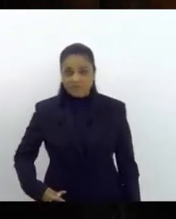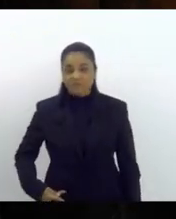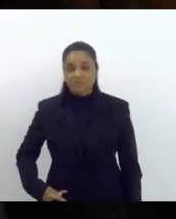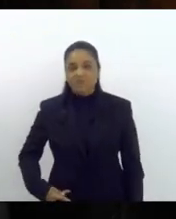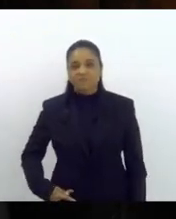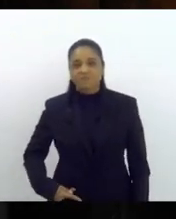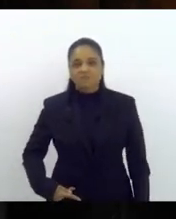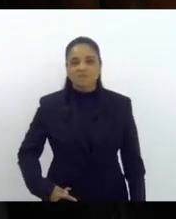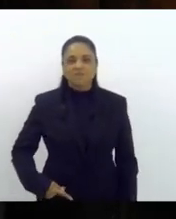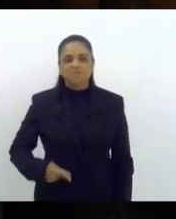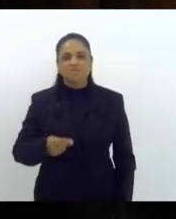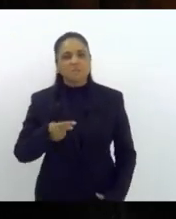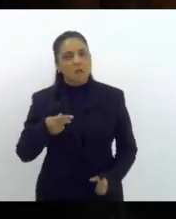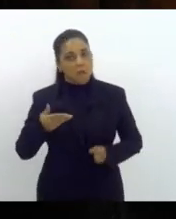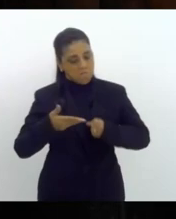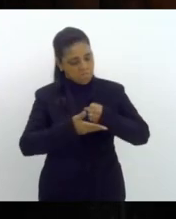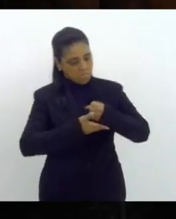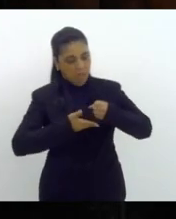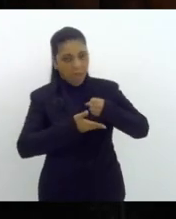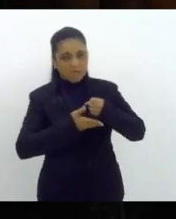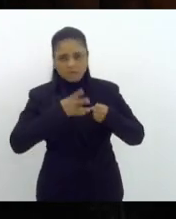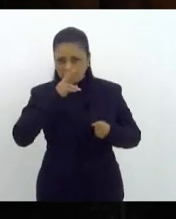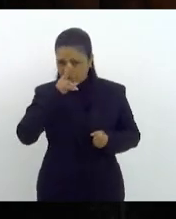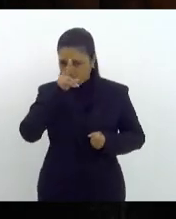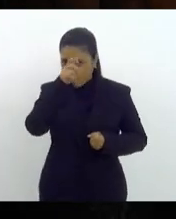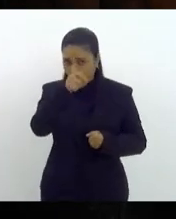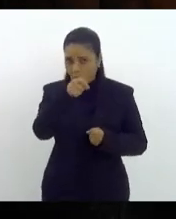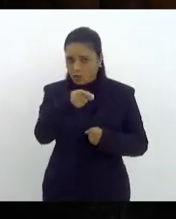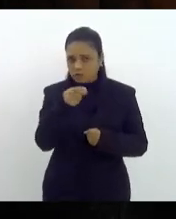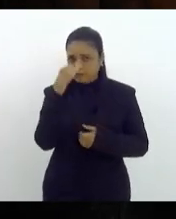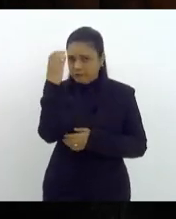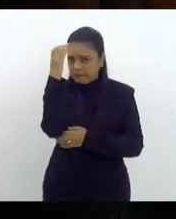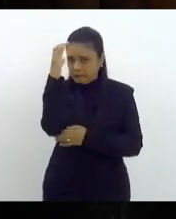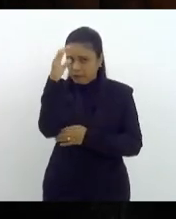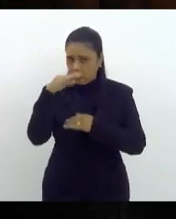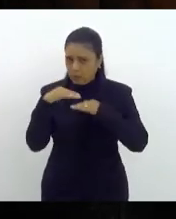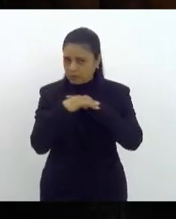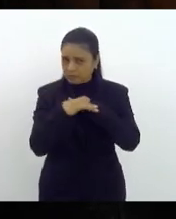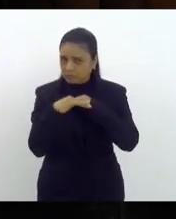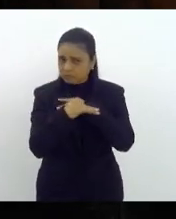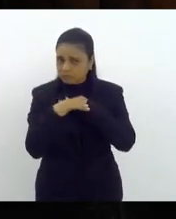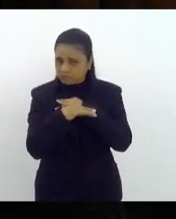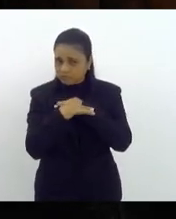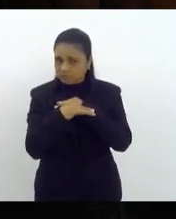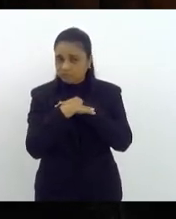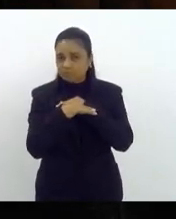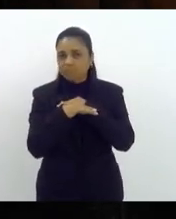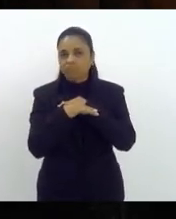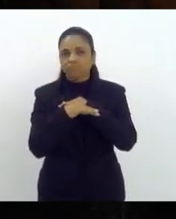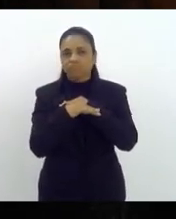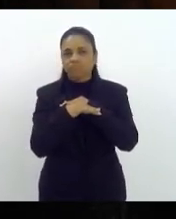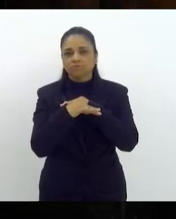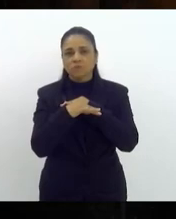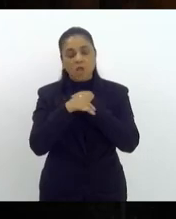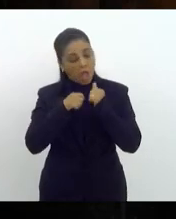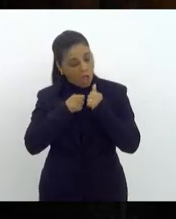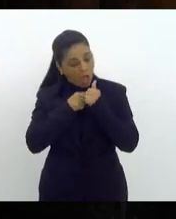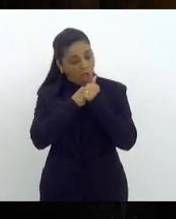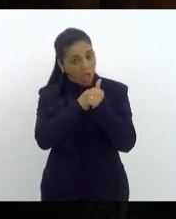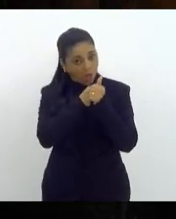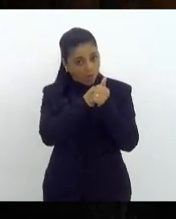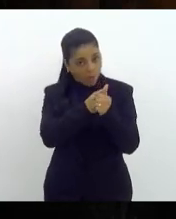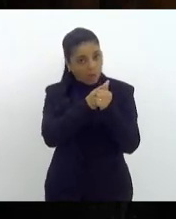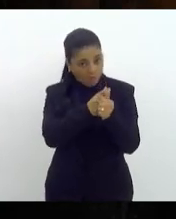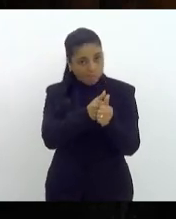uma base forte em Niterói e acompanha de perto